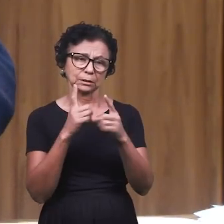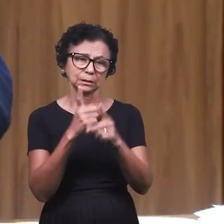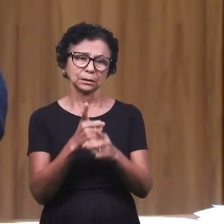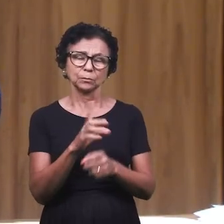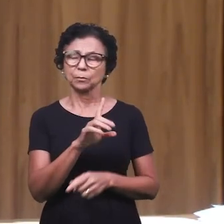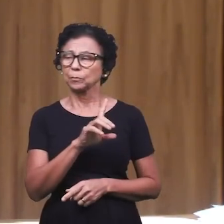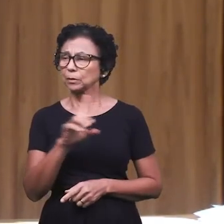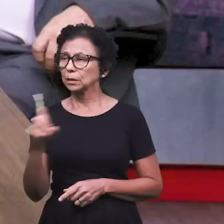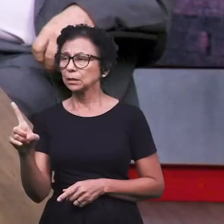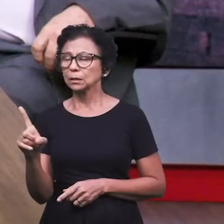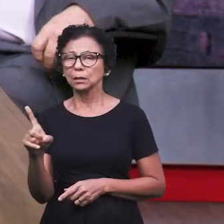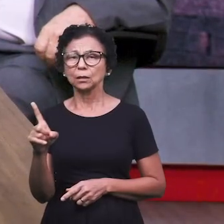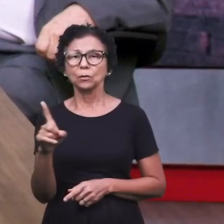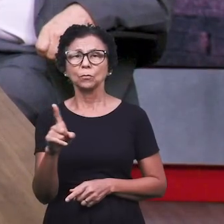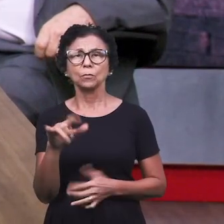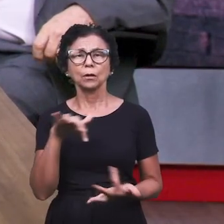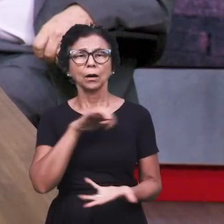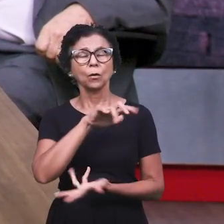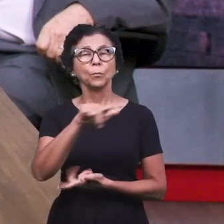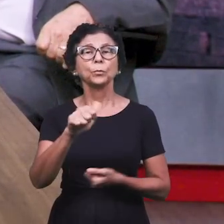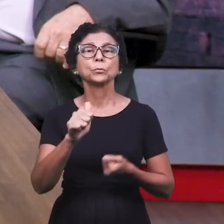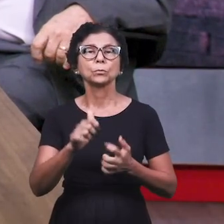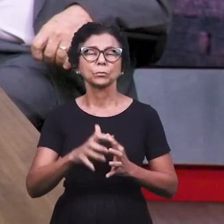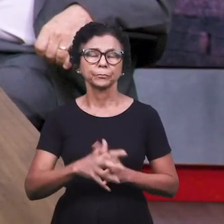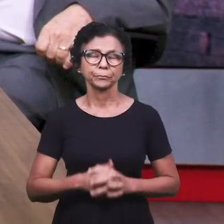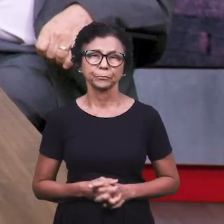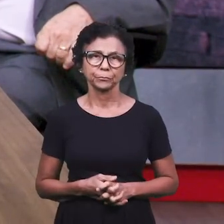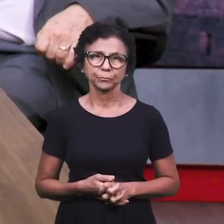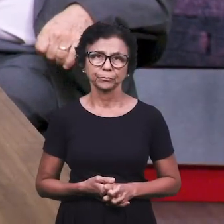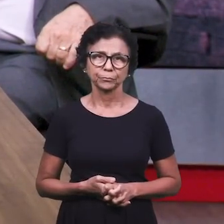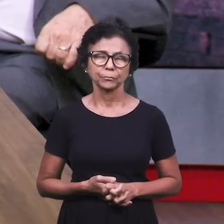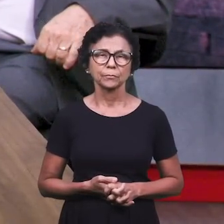não ao mundo, né? Agora tem que lembrar,